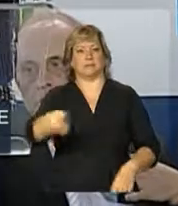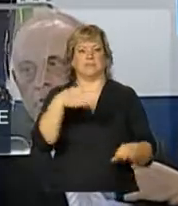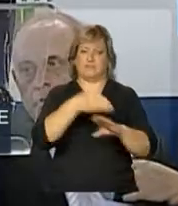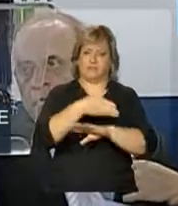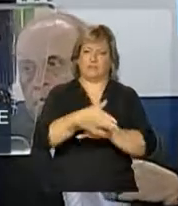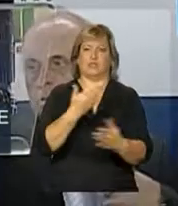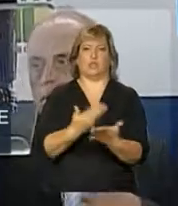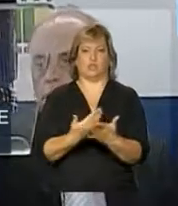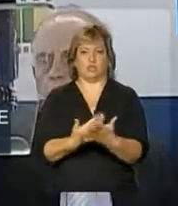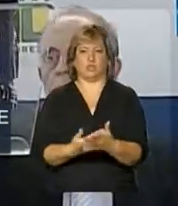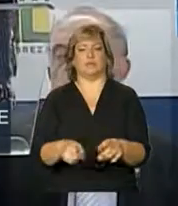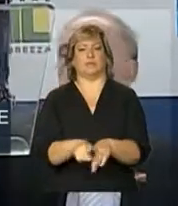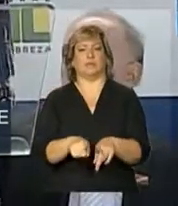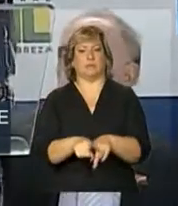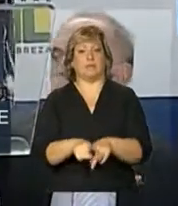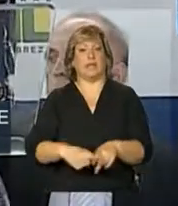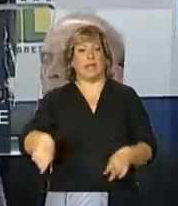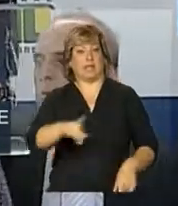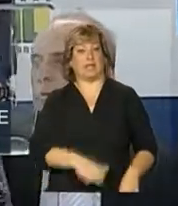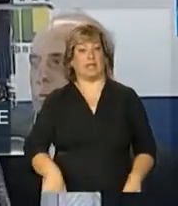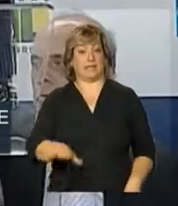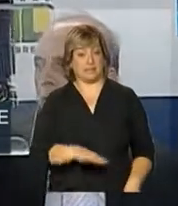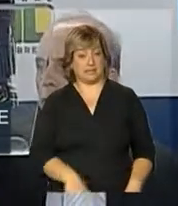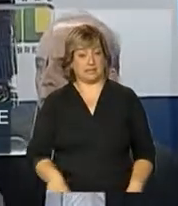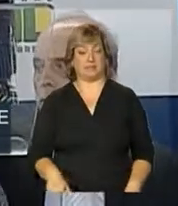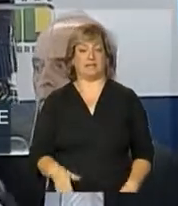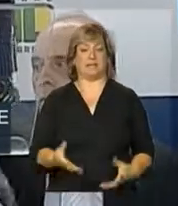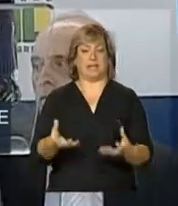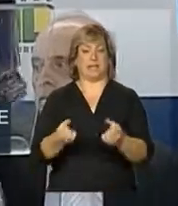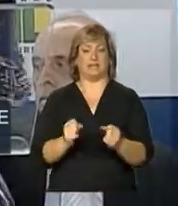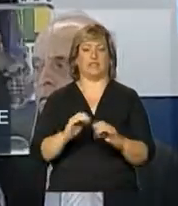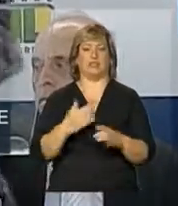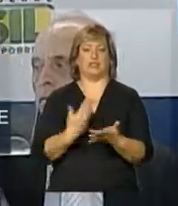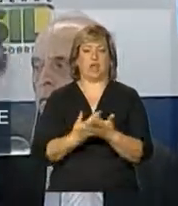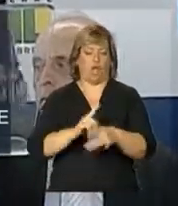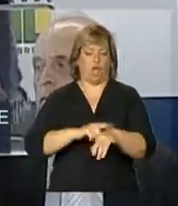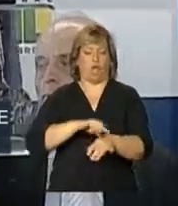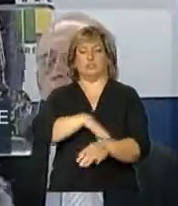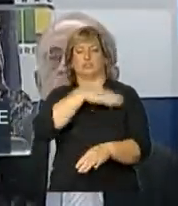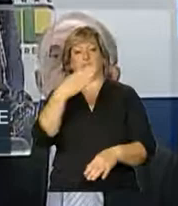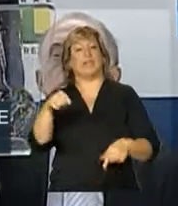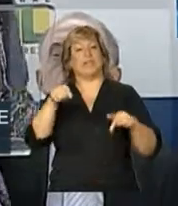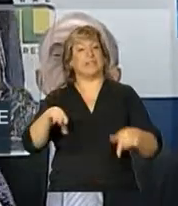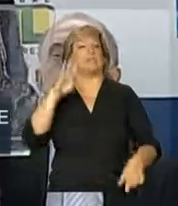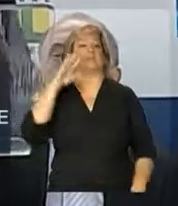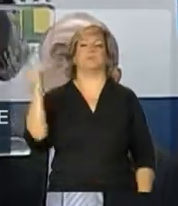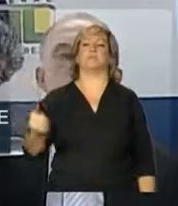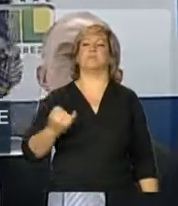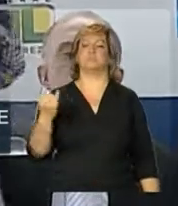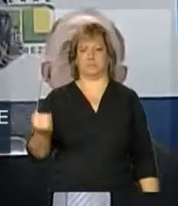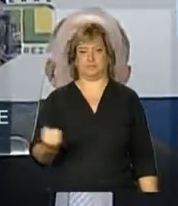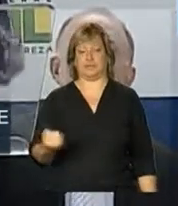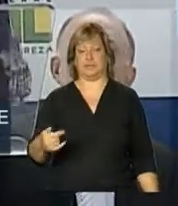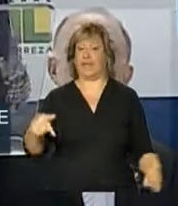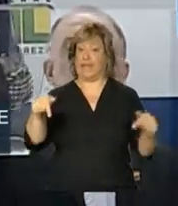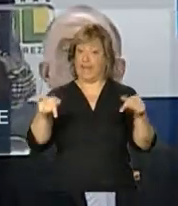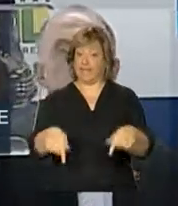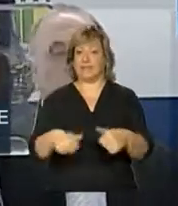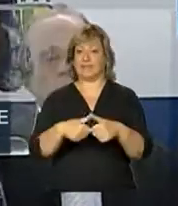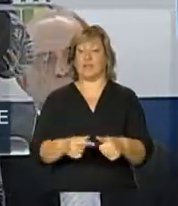assegurar que as crianças recebam escola em tempo integral, é a outra porta de saída. Aqui está